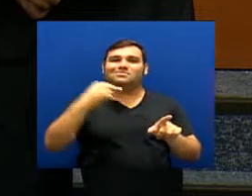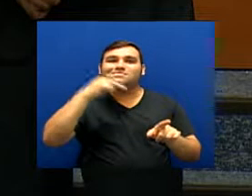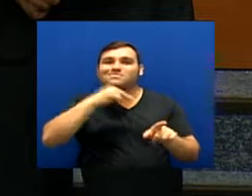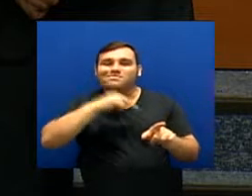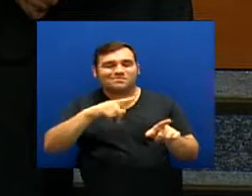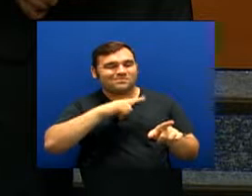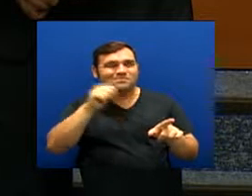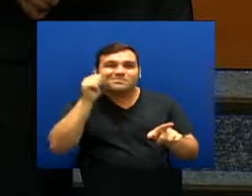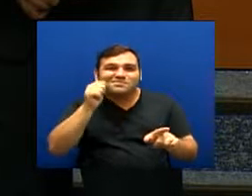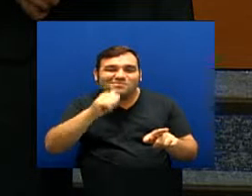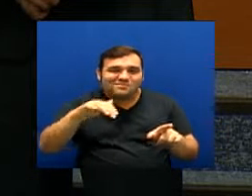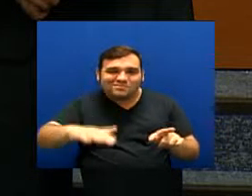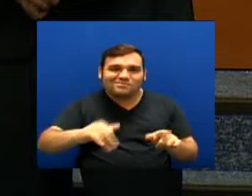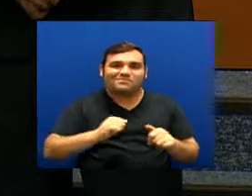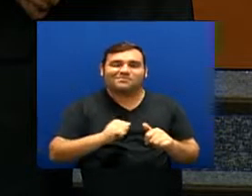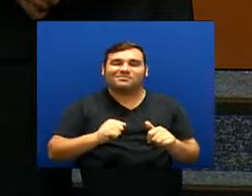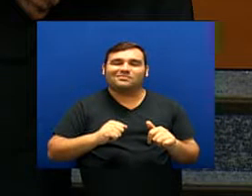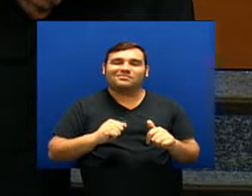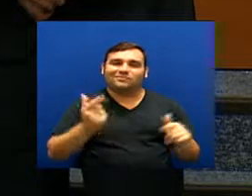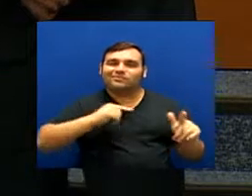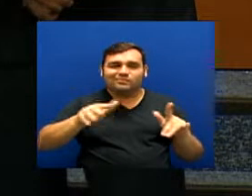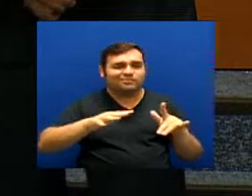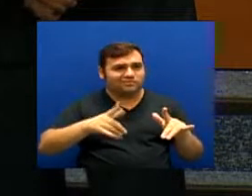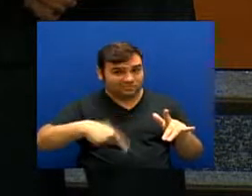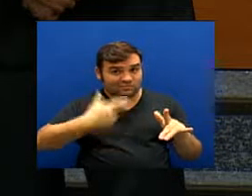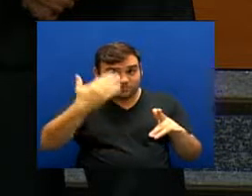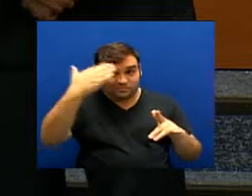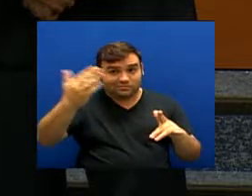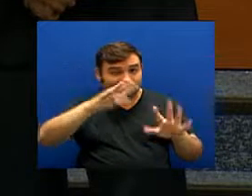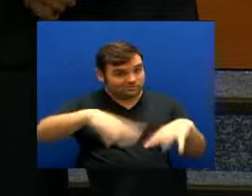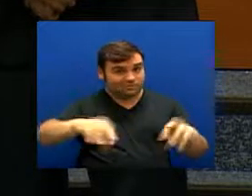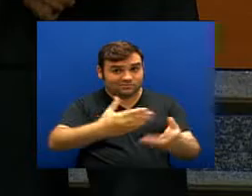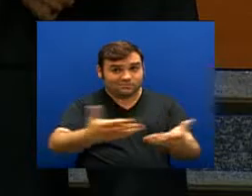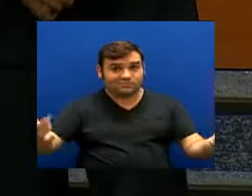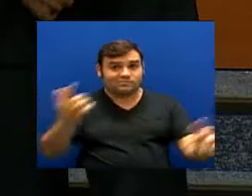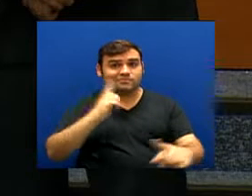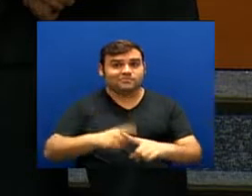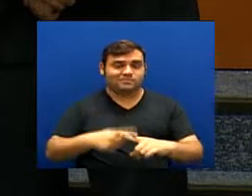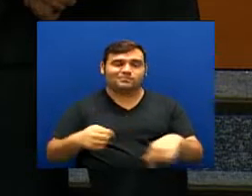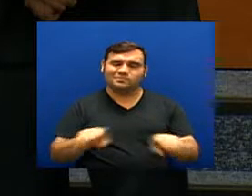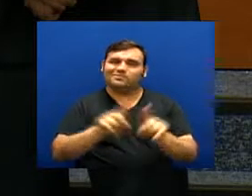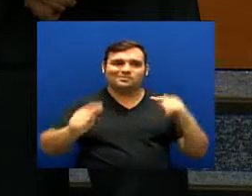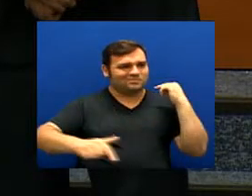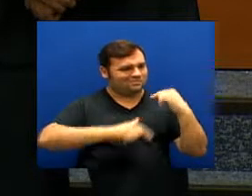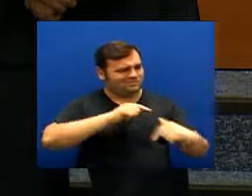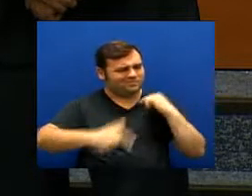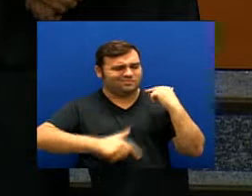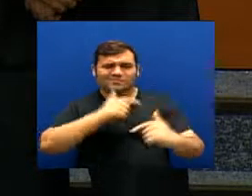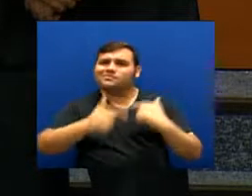por ele também, engenheiro José Francisco Martinez, e por mim, por o apoio de todos os colegas,